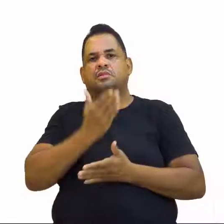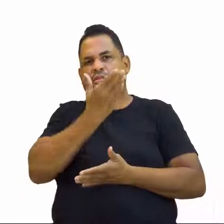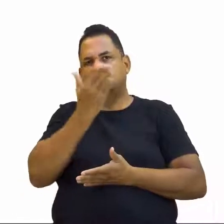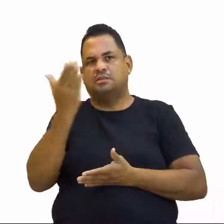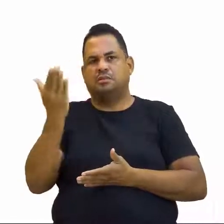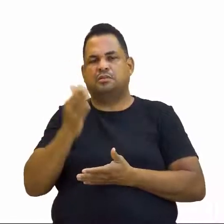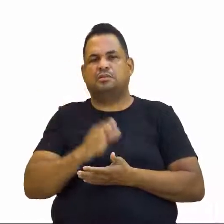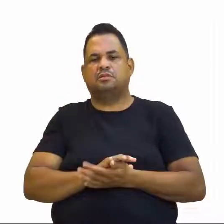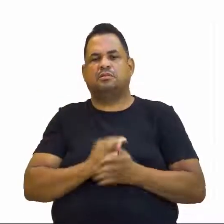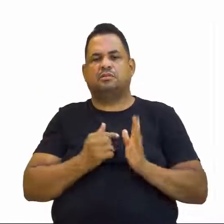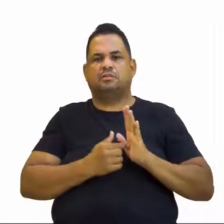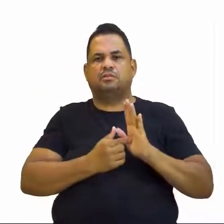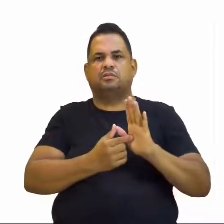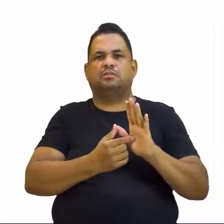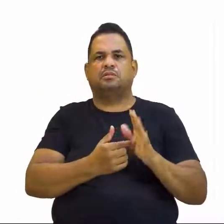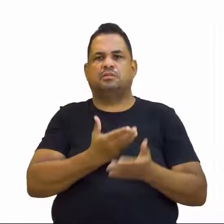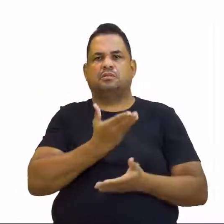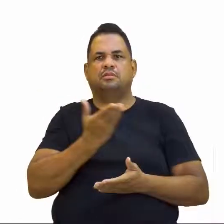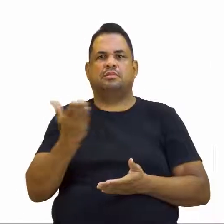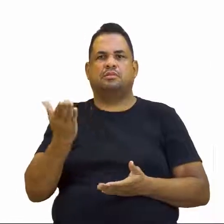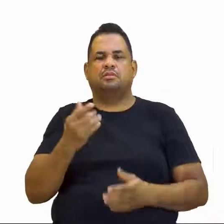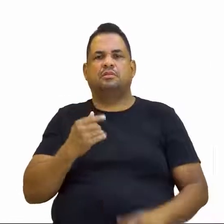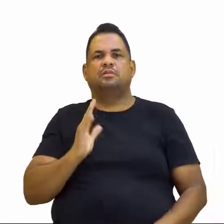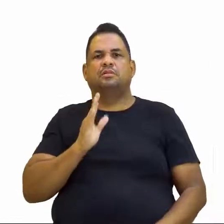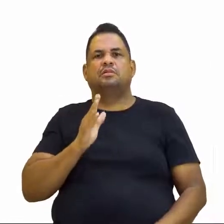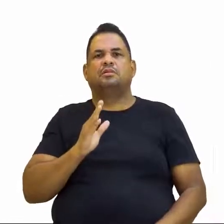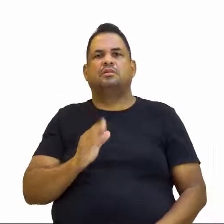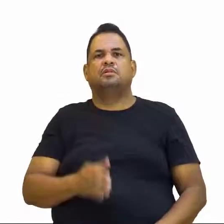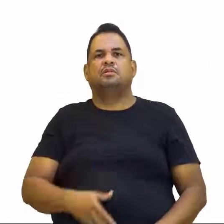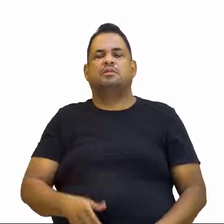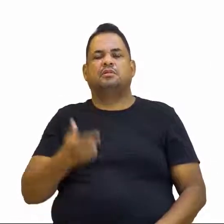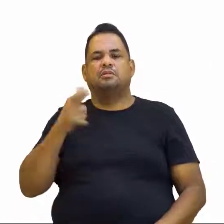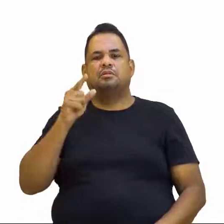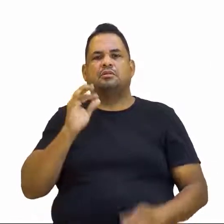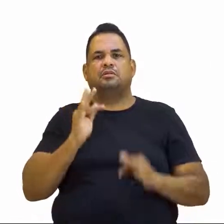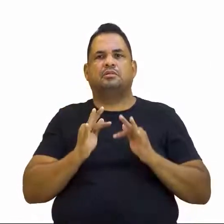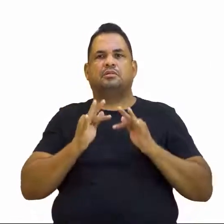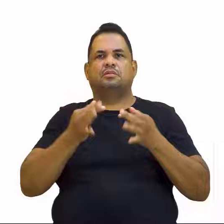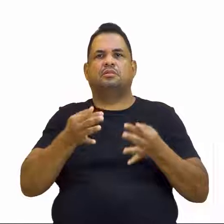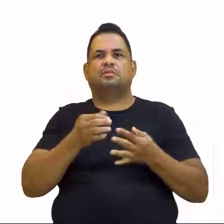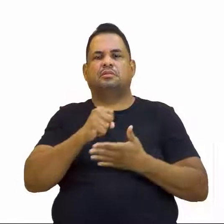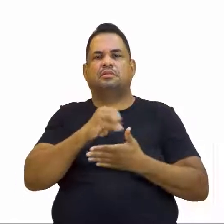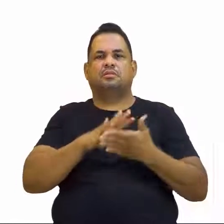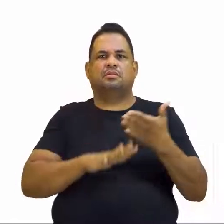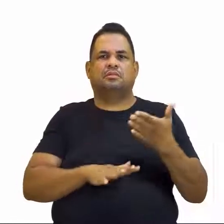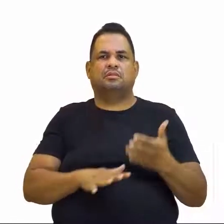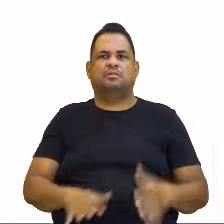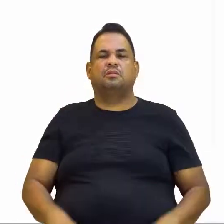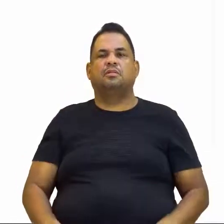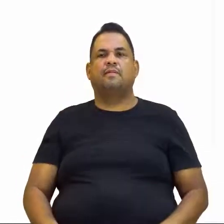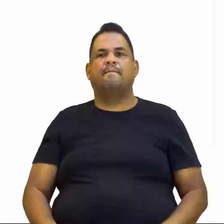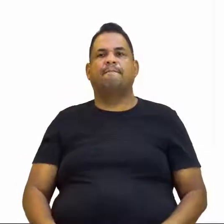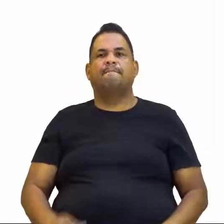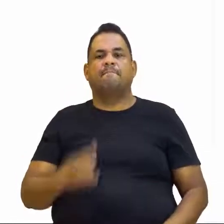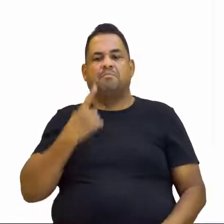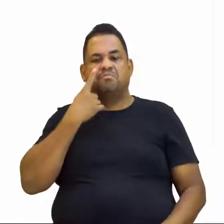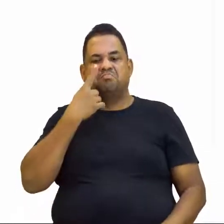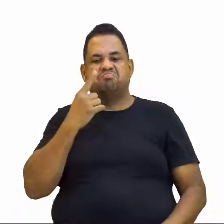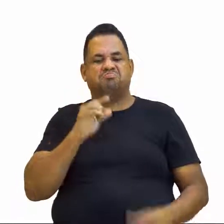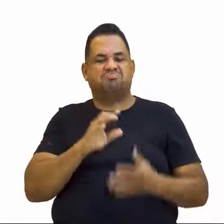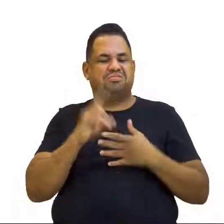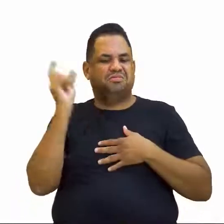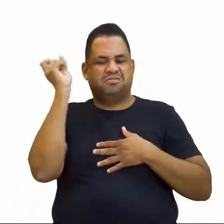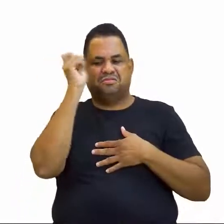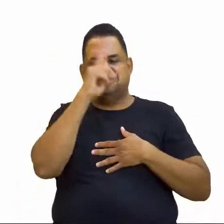as representadas aqui embaixo e a gente já conseguiu finalizar essa questão e viu que não é tão